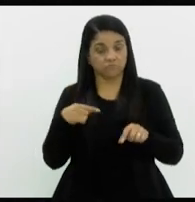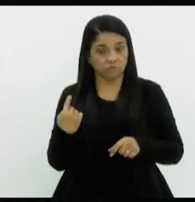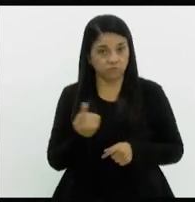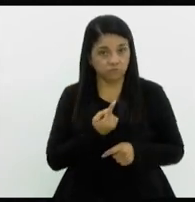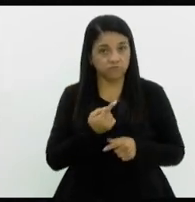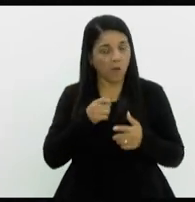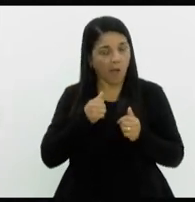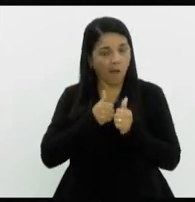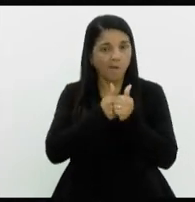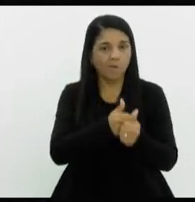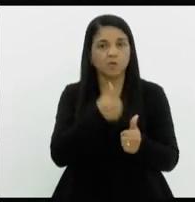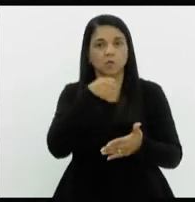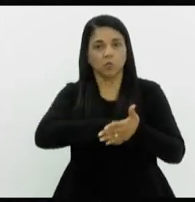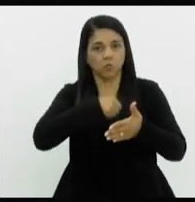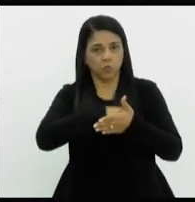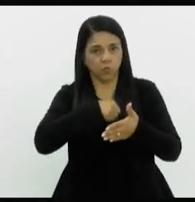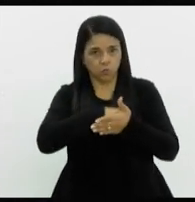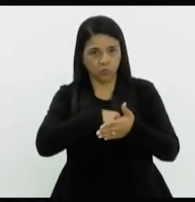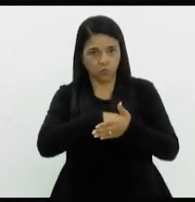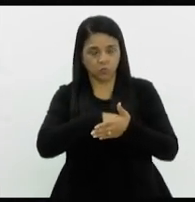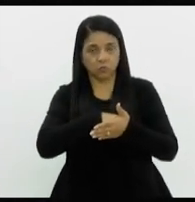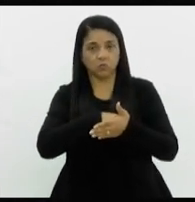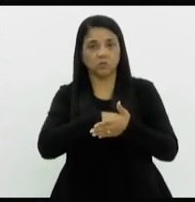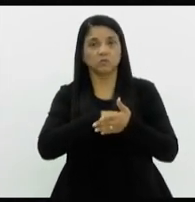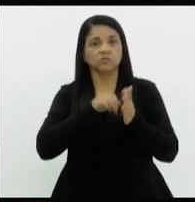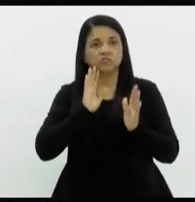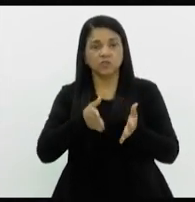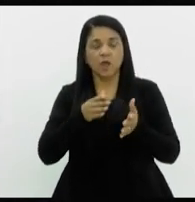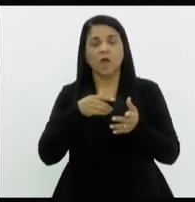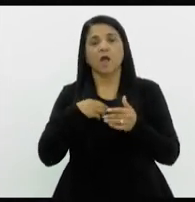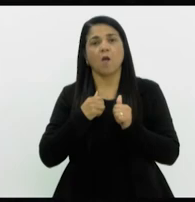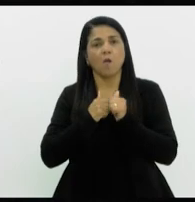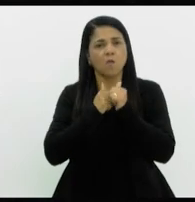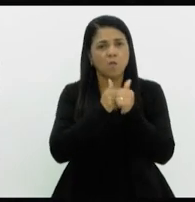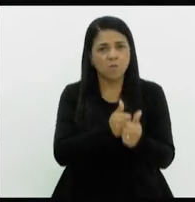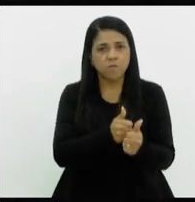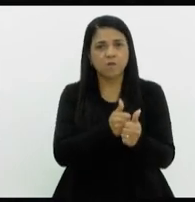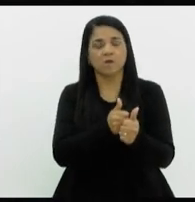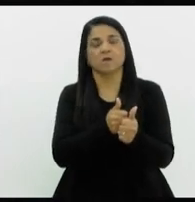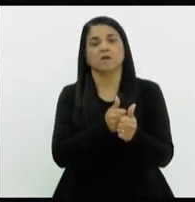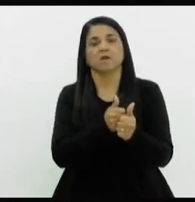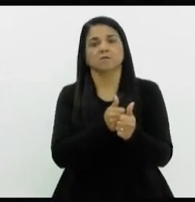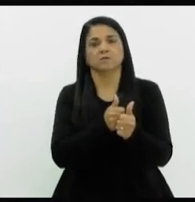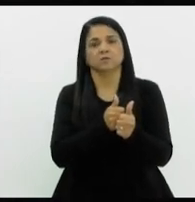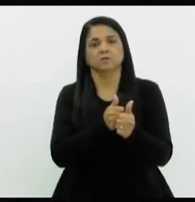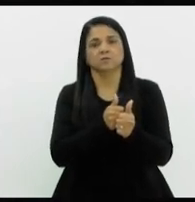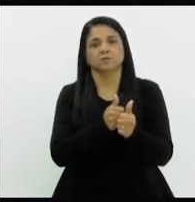acompanhando essa luta. Assim como já acompanhamos também a luta